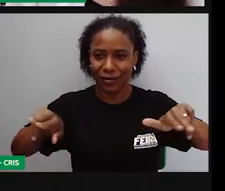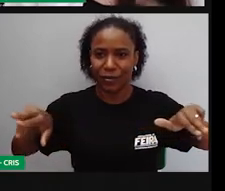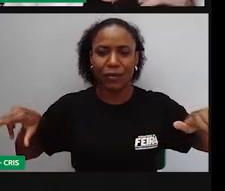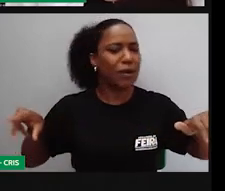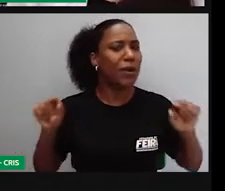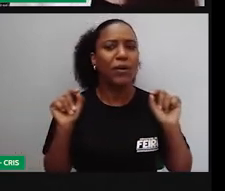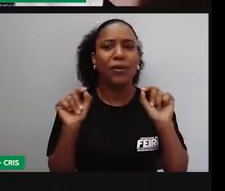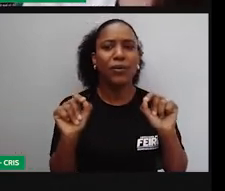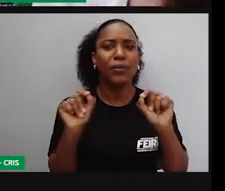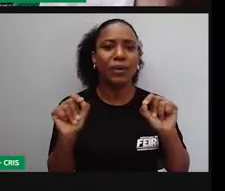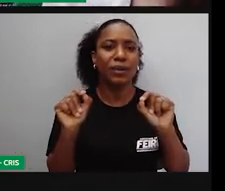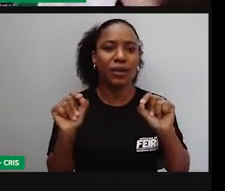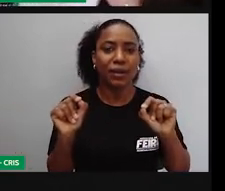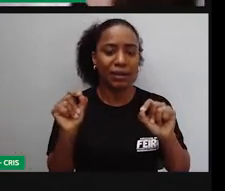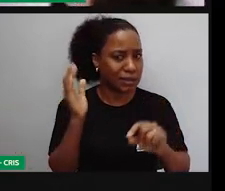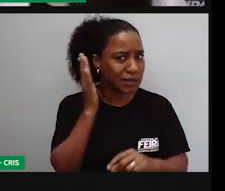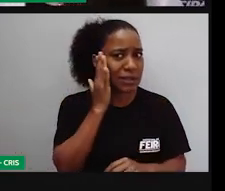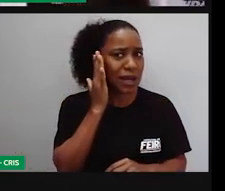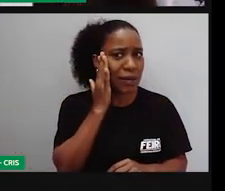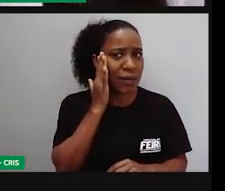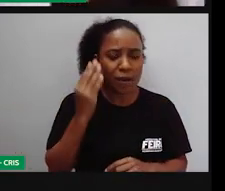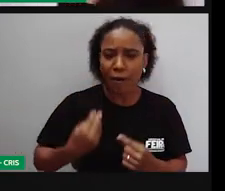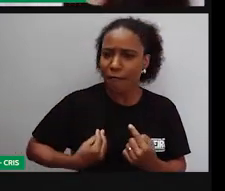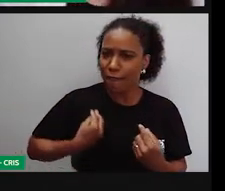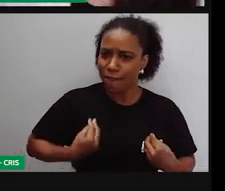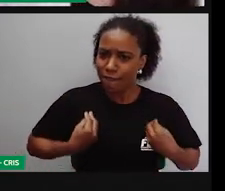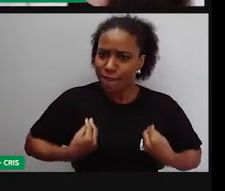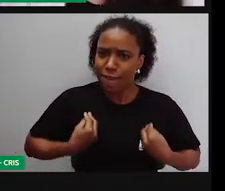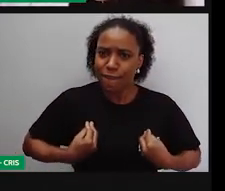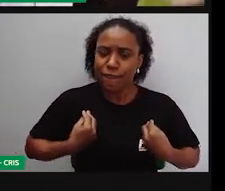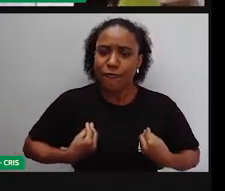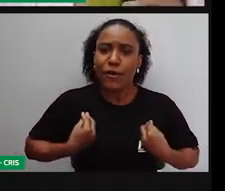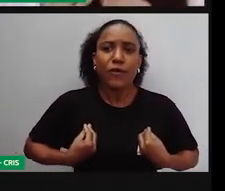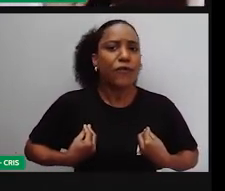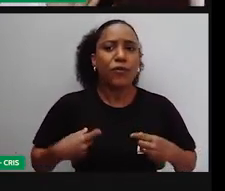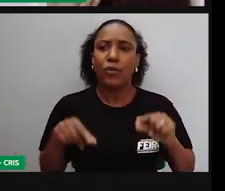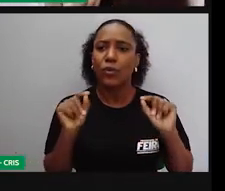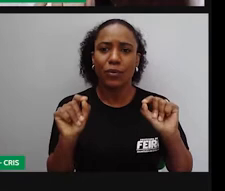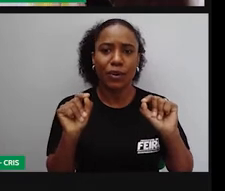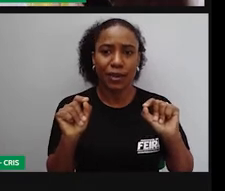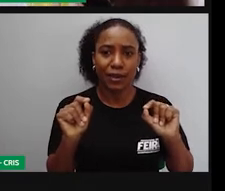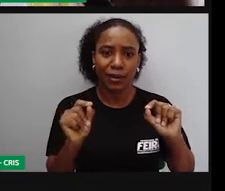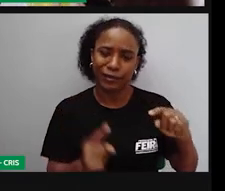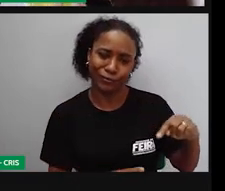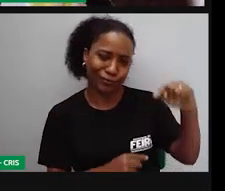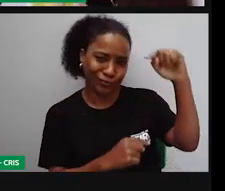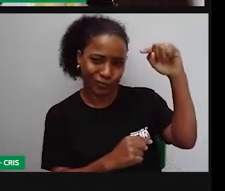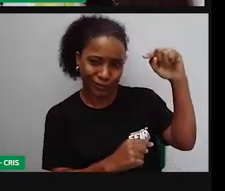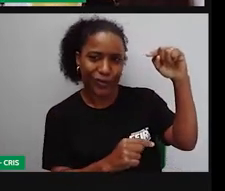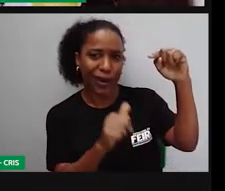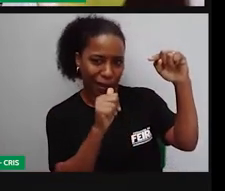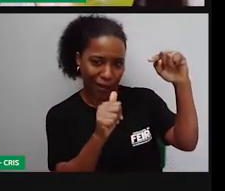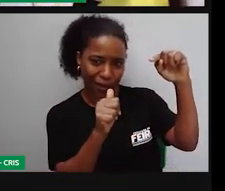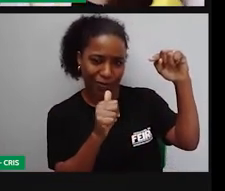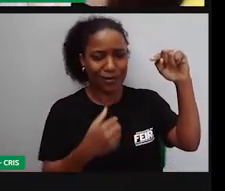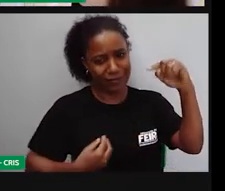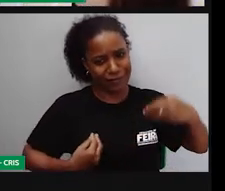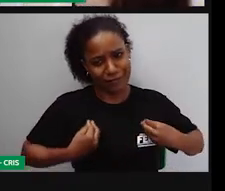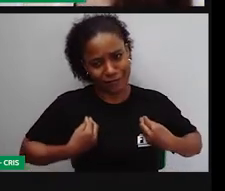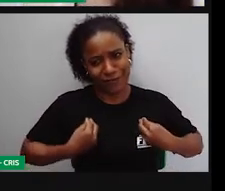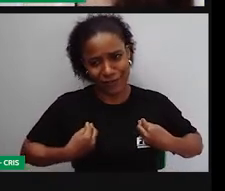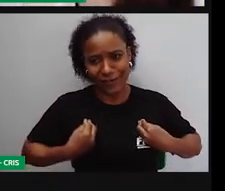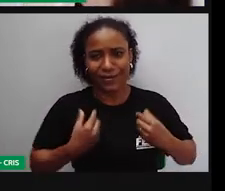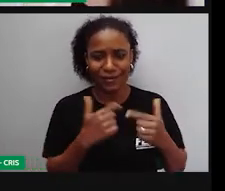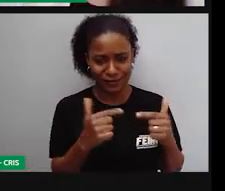vivo? Vocês sabem dizer para mim? Claro que todo mundo sabe que uma garrafa não é um ser vivo.